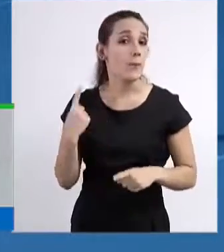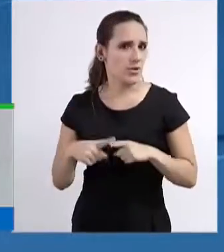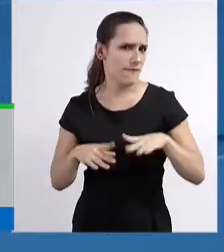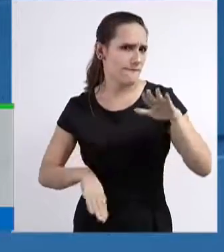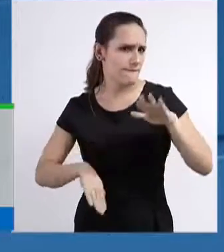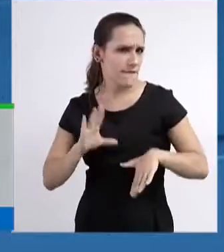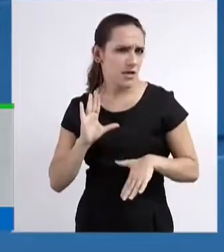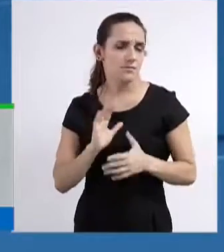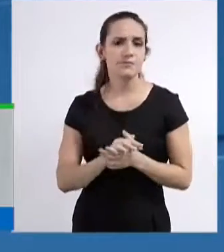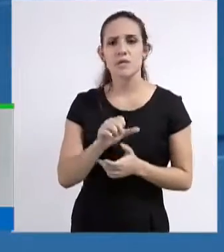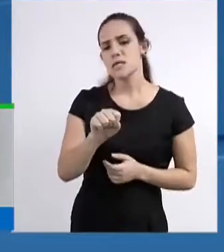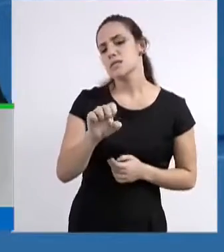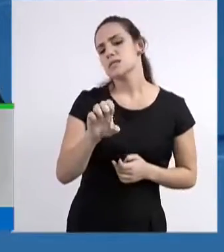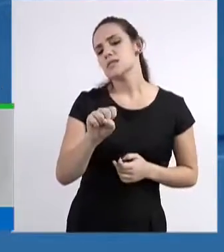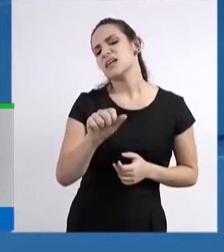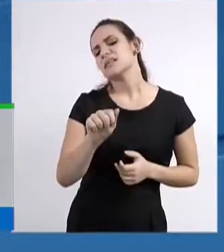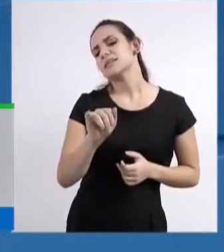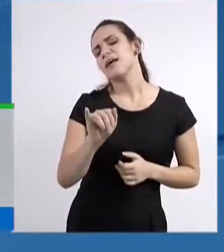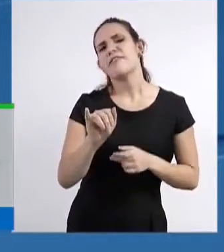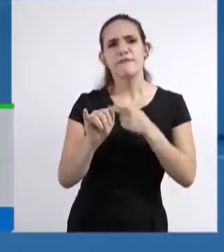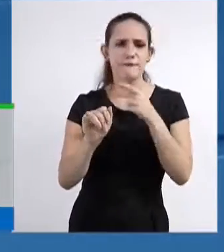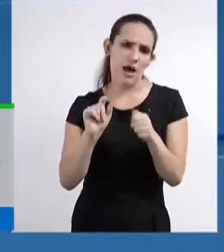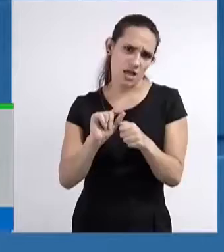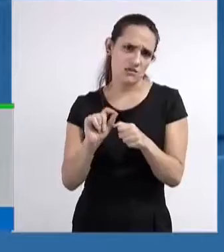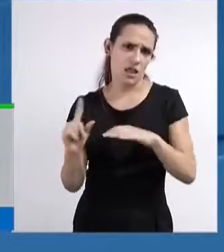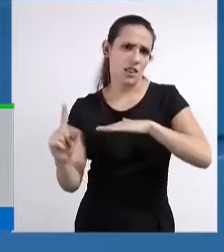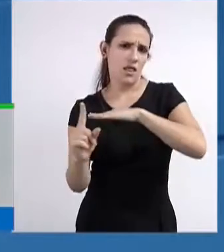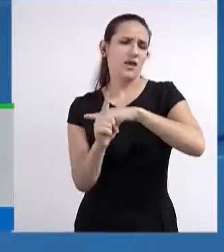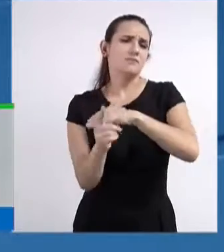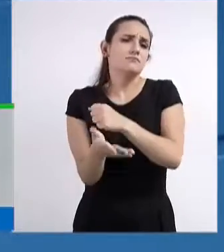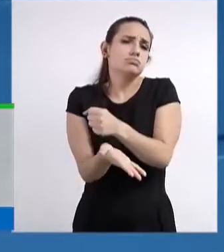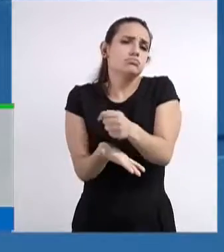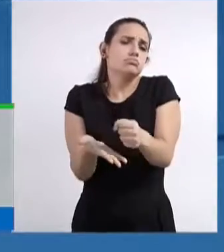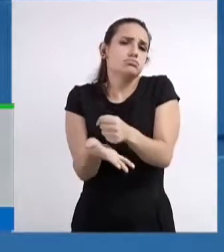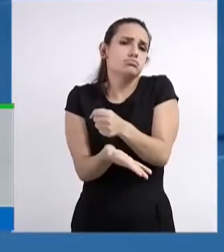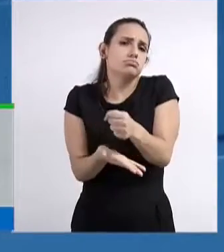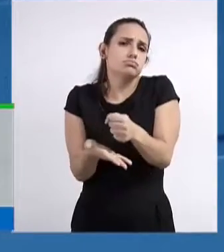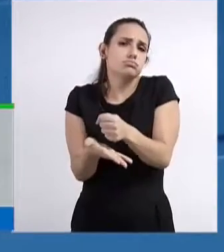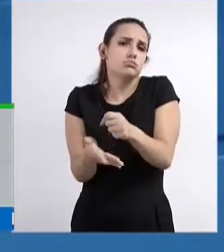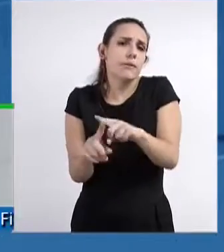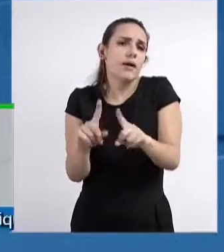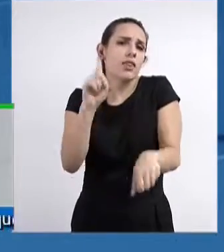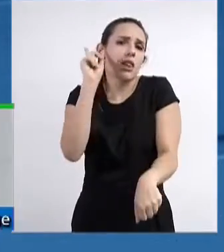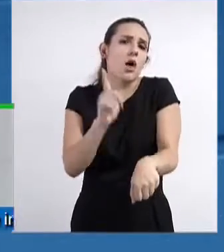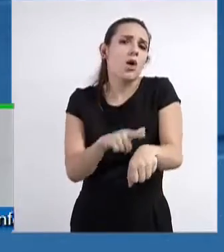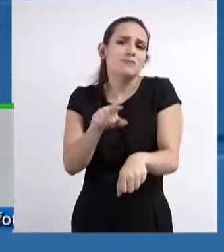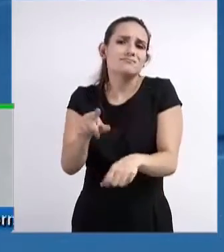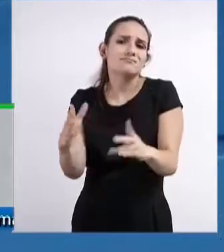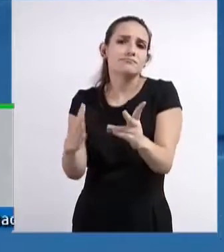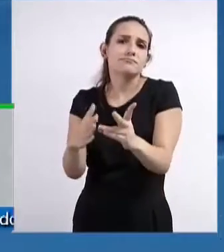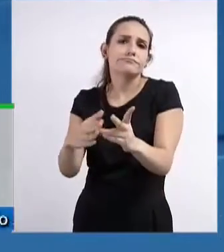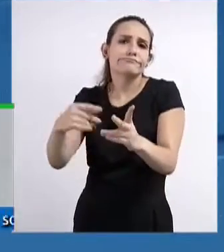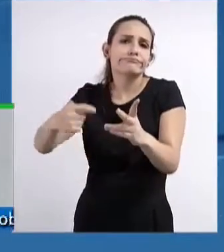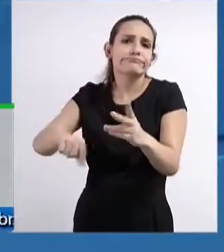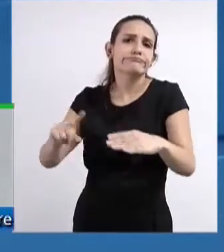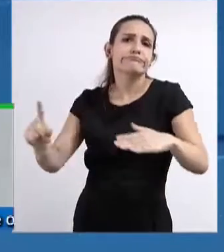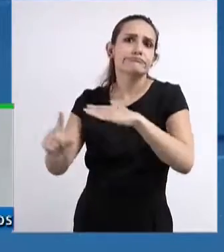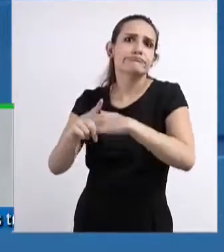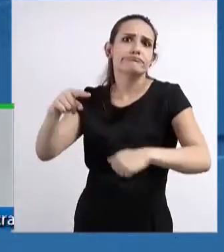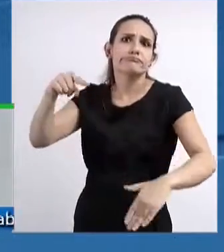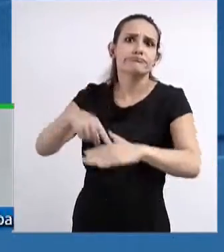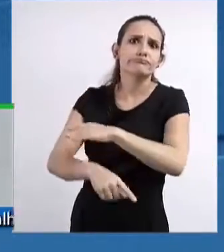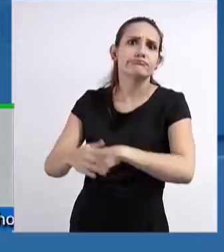às vezes, a CESAI ela faz aquele atendimento básico, mas quando o indígena necessita de um